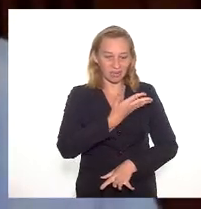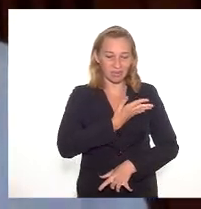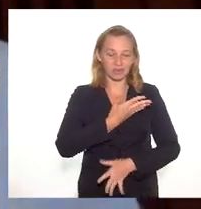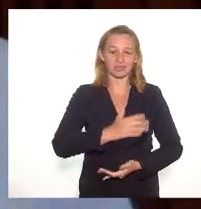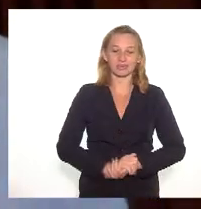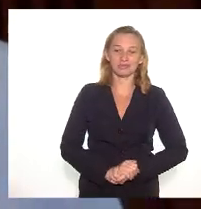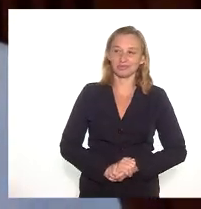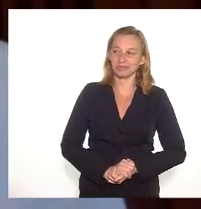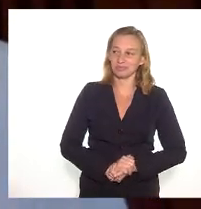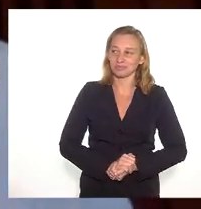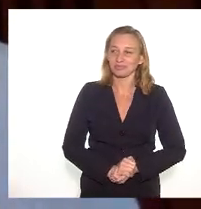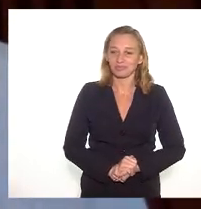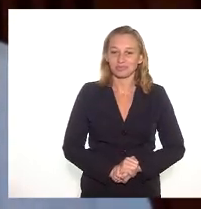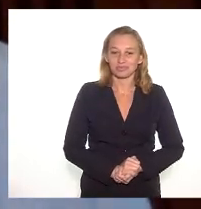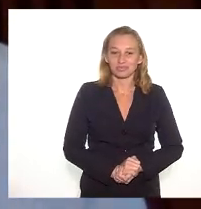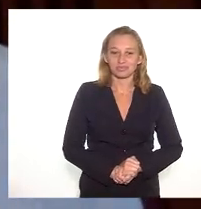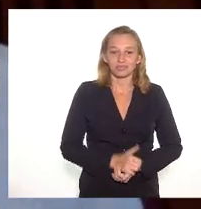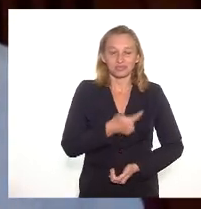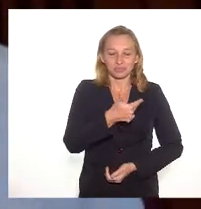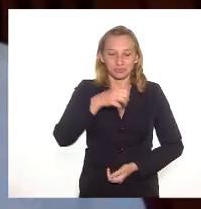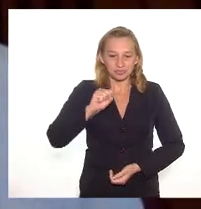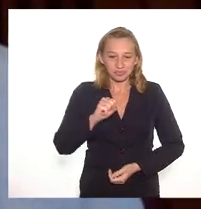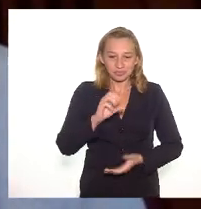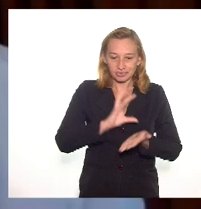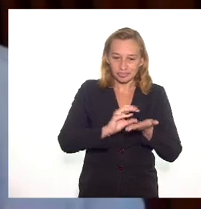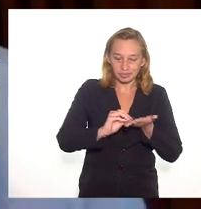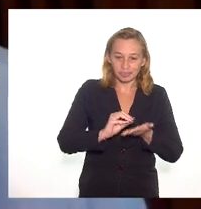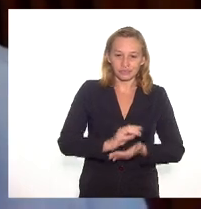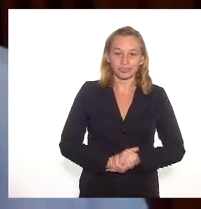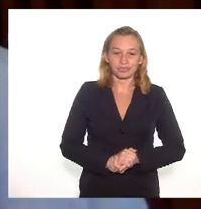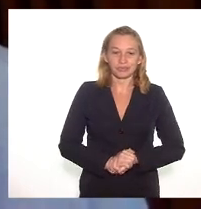parceiro. Então, 18 da pauta.